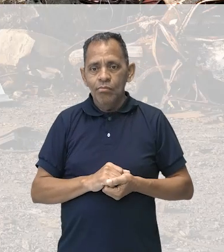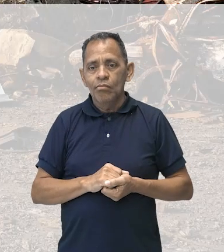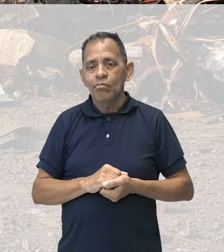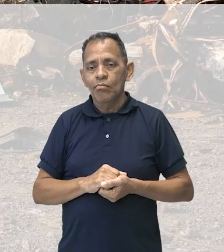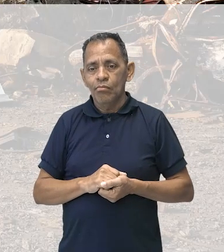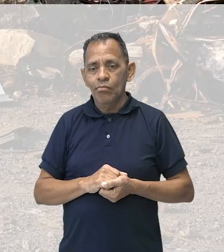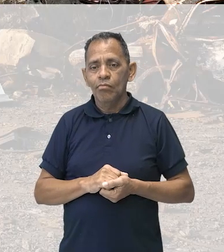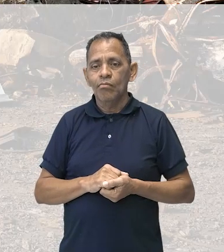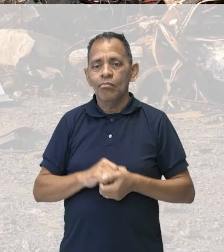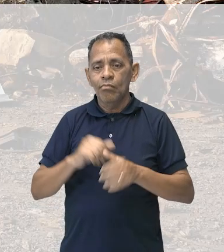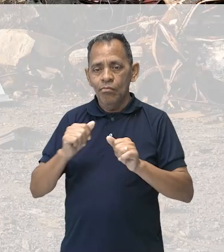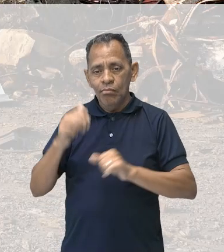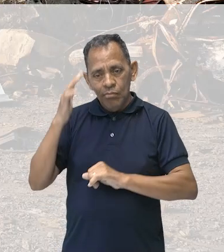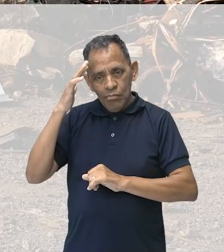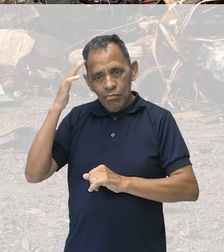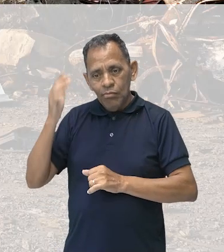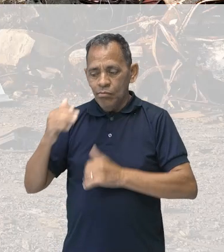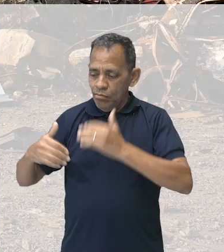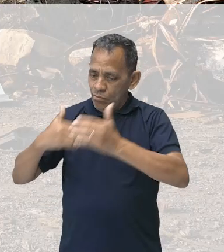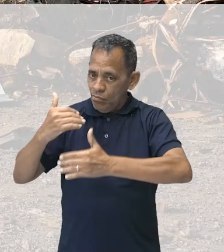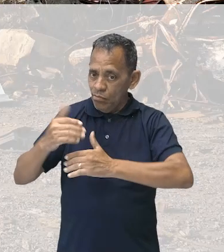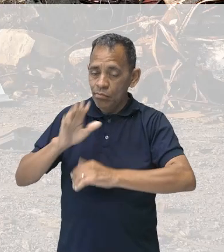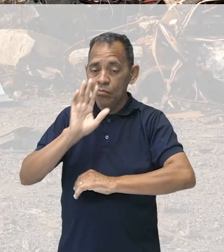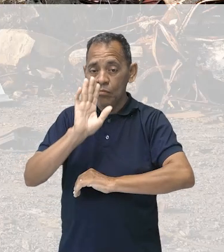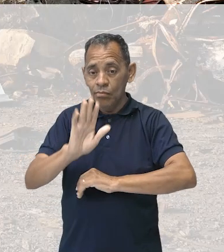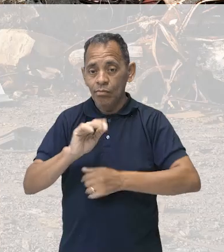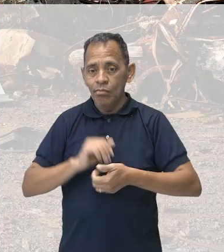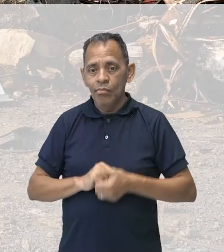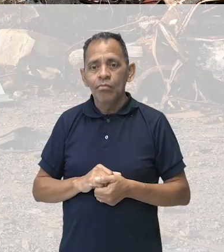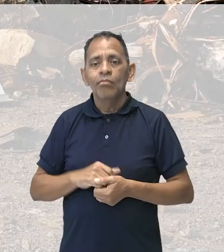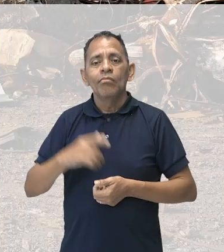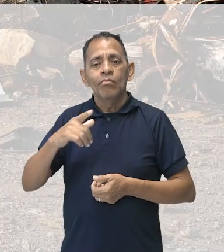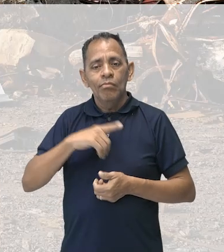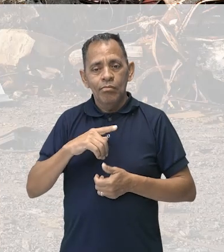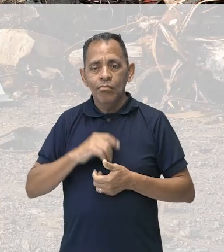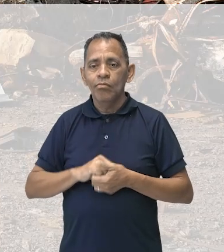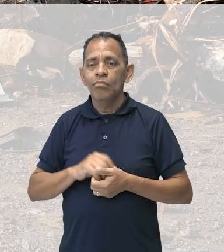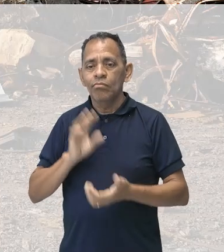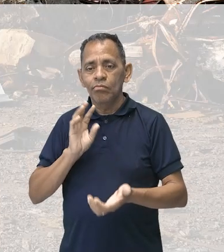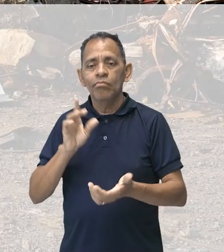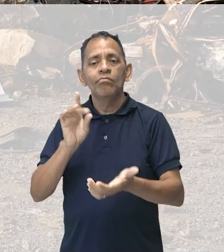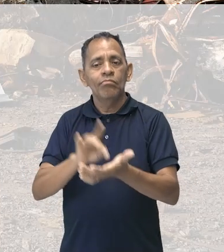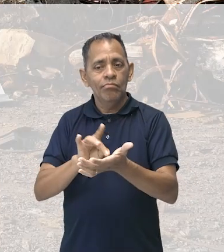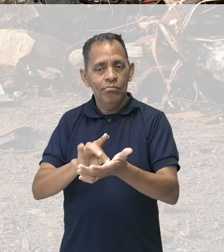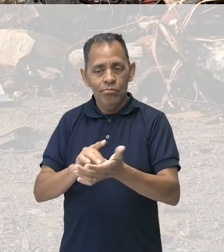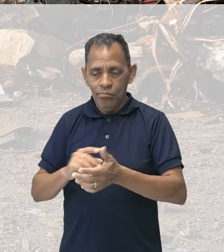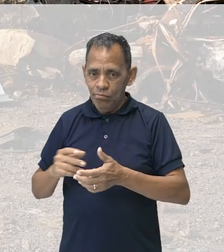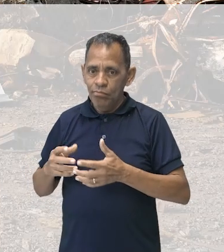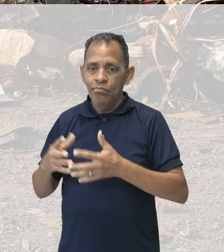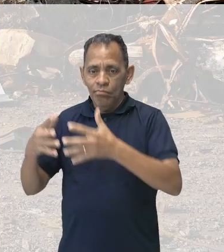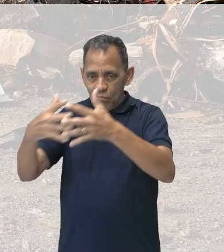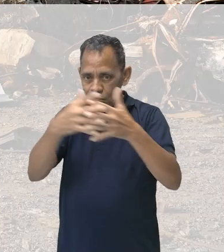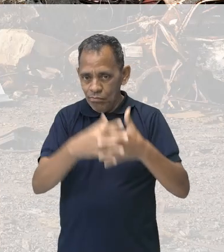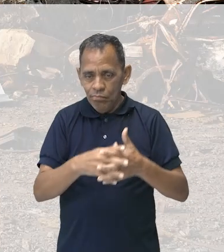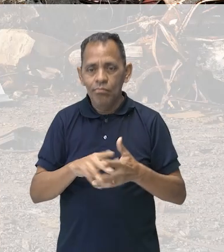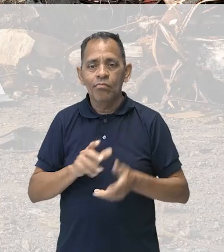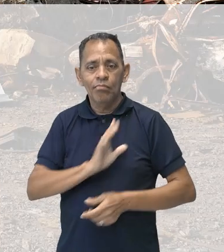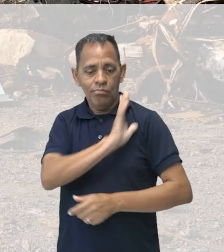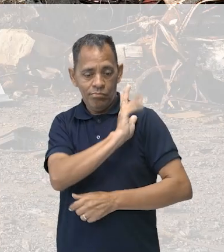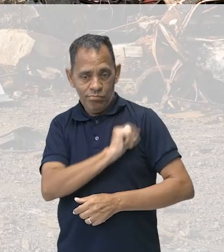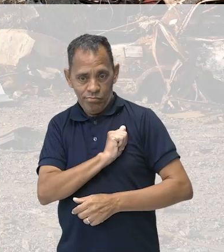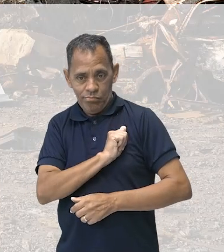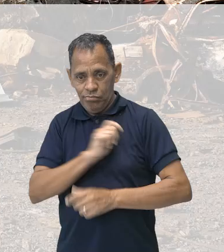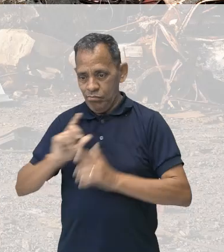que poderia estar ocorrendo desenvolvimento, porém vai ter aí esse conflito entre Israel e a Palestina. Vamos